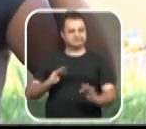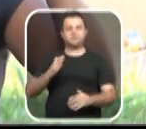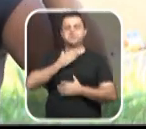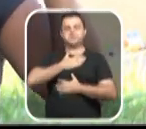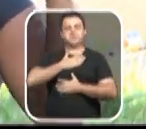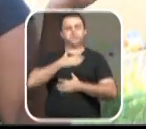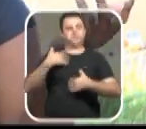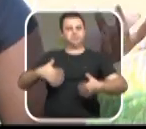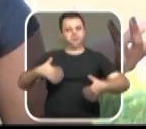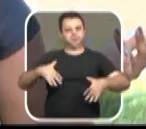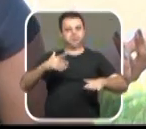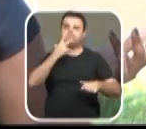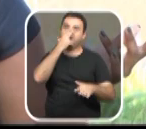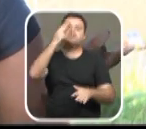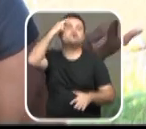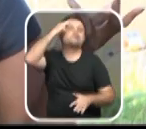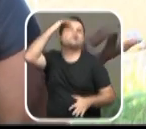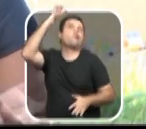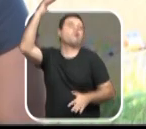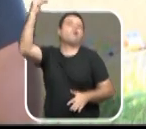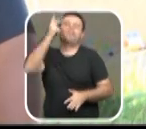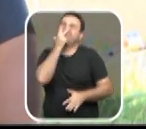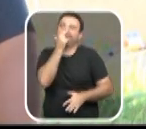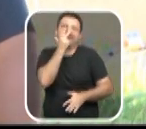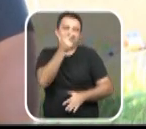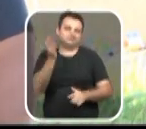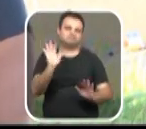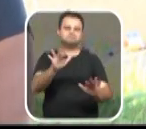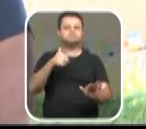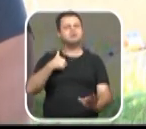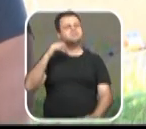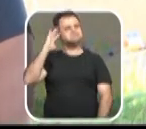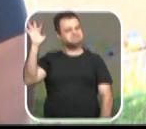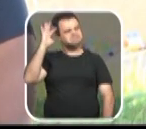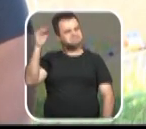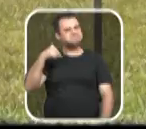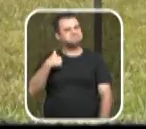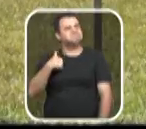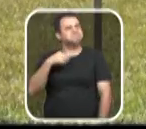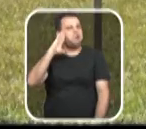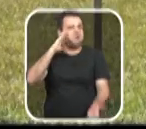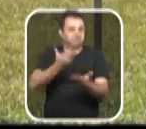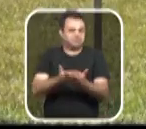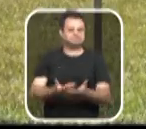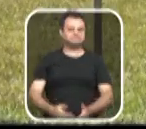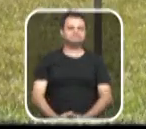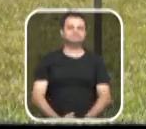muito idealizador, né? Sonhador, mas eu gosto de pensar dessa forma.